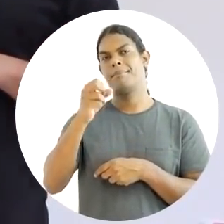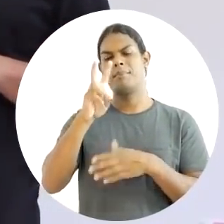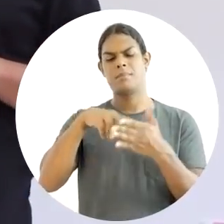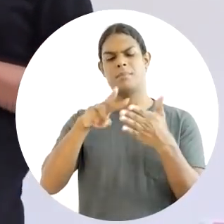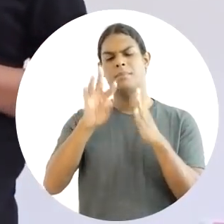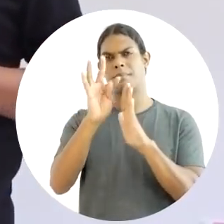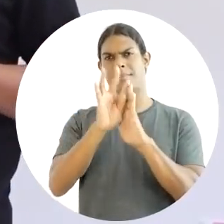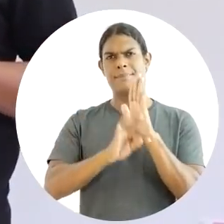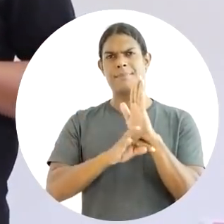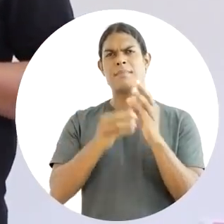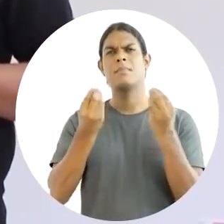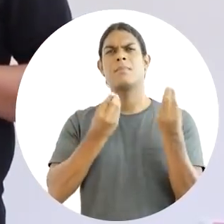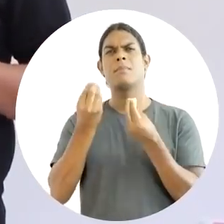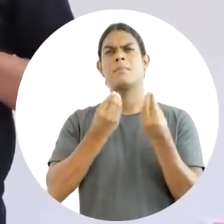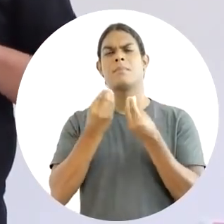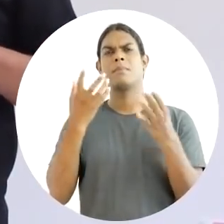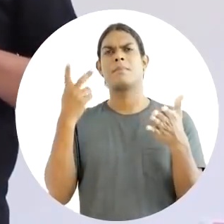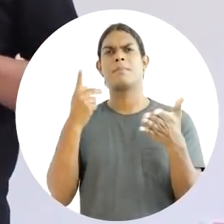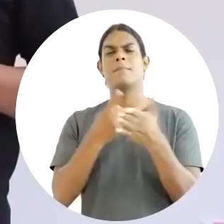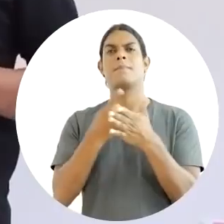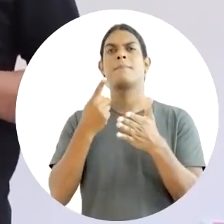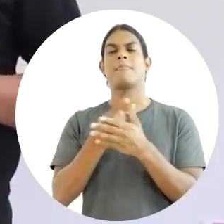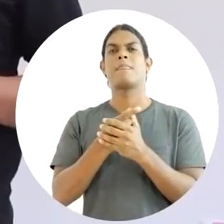encontrar como prefixo, a gente tem